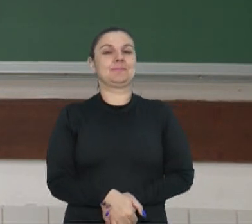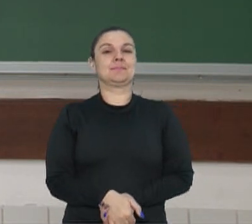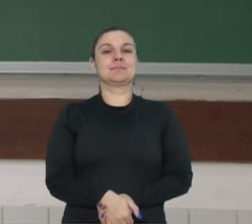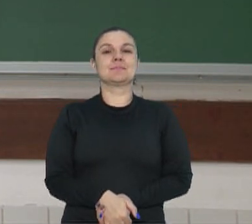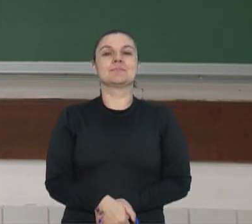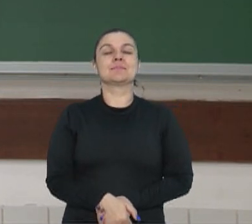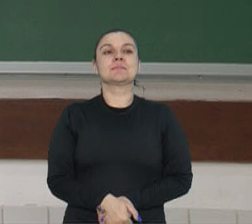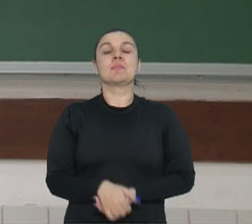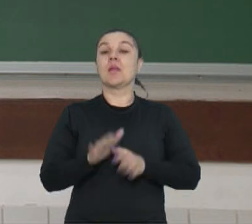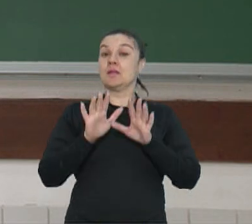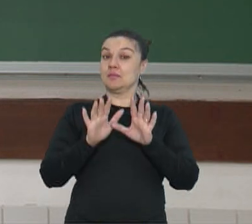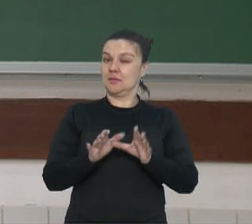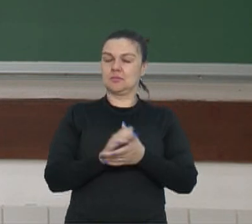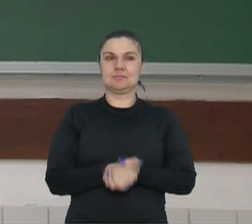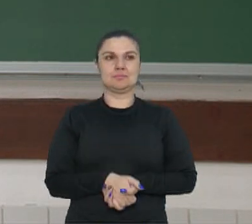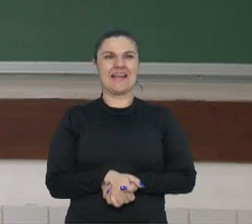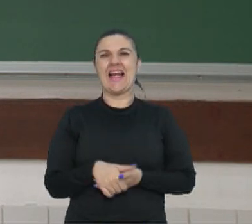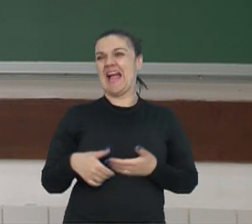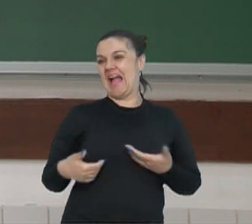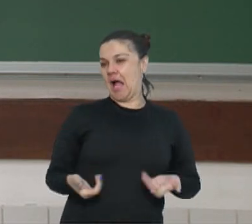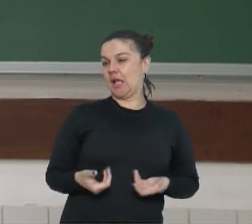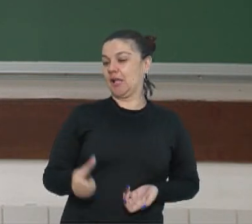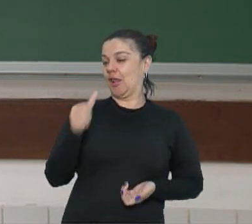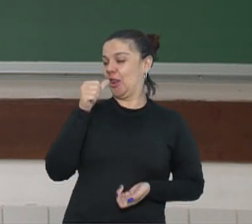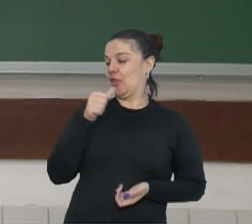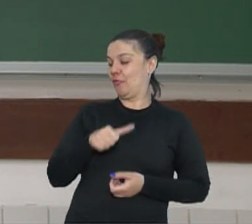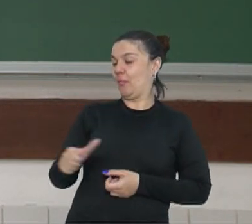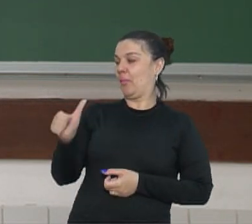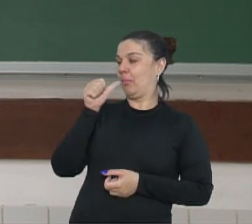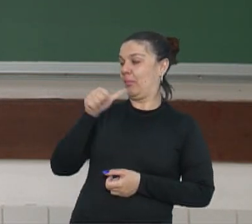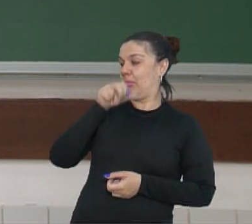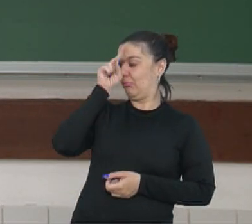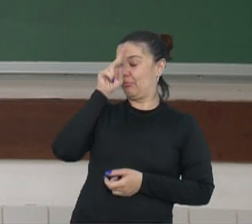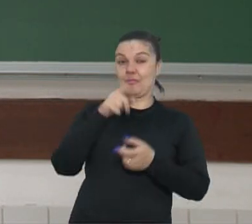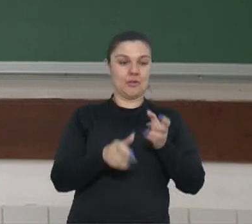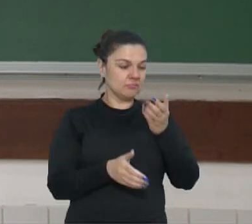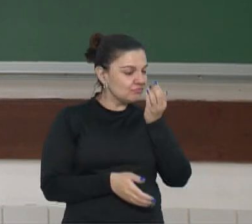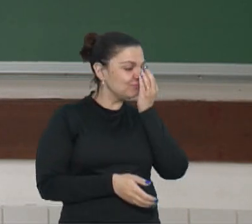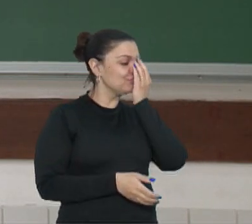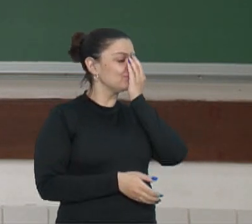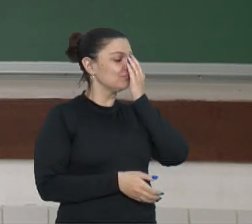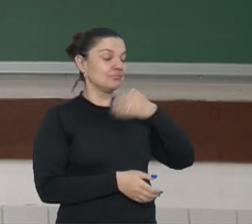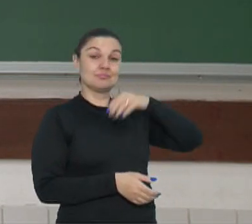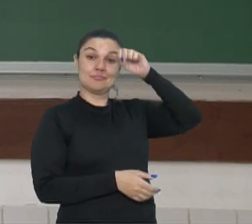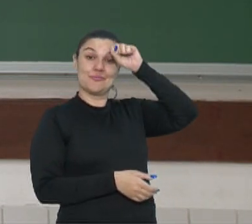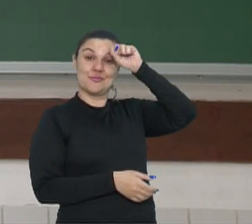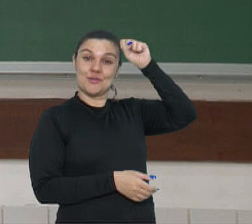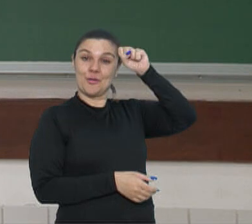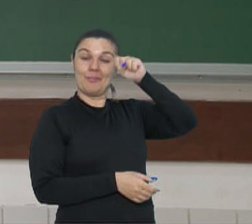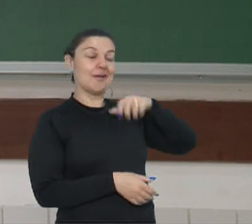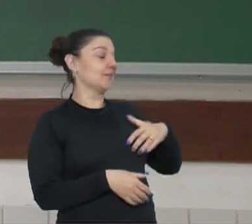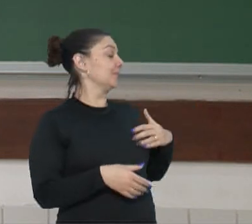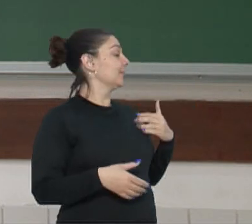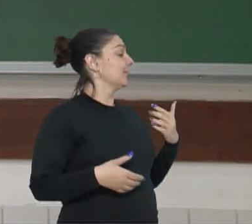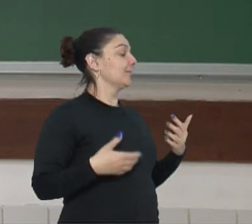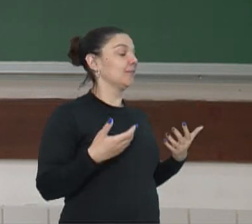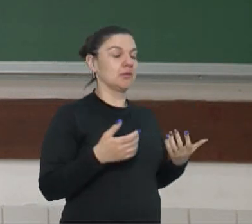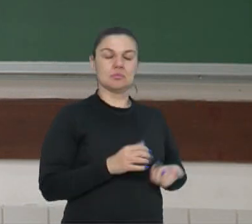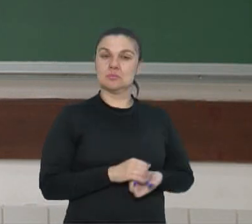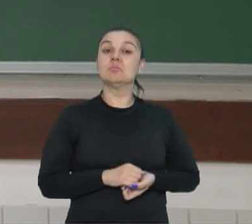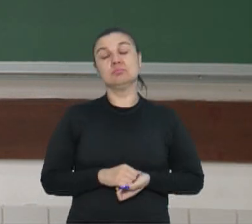alcoólica. Pois é. Então ao invés de beber, o cara poderia inalar o gás do riso e sair com essa mesma